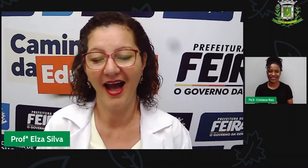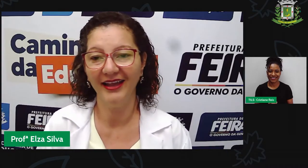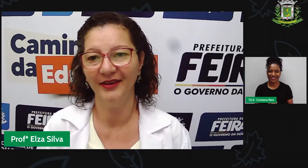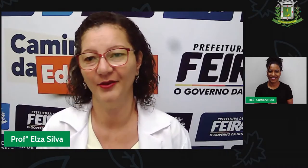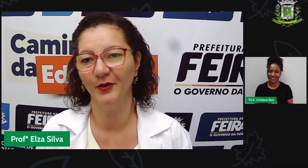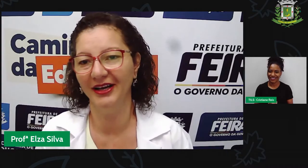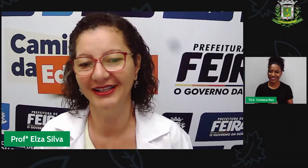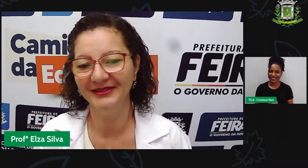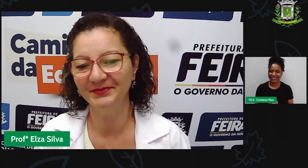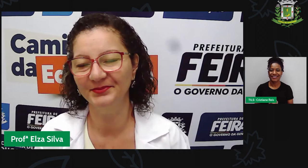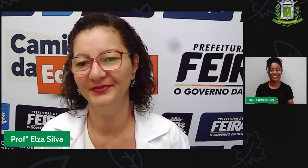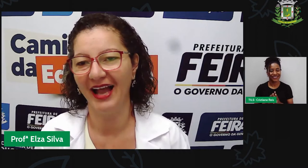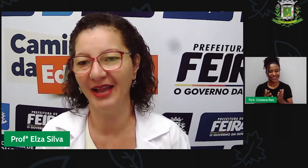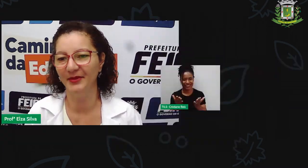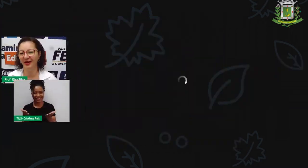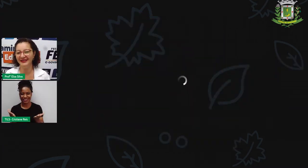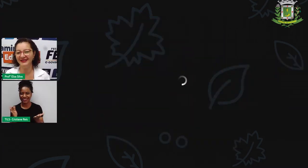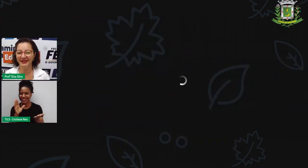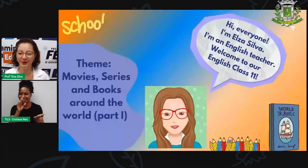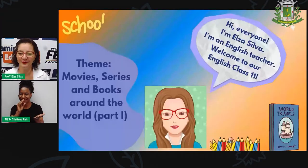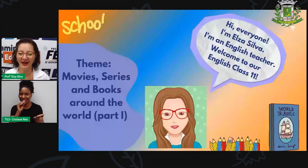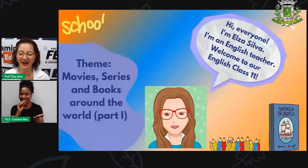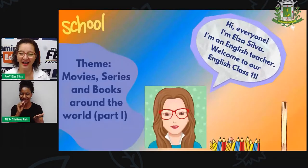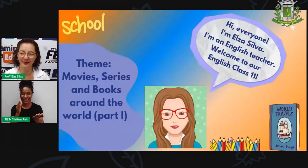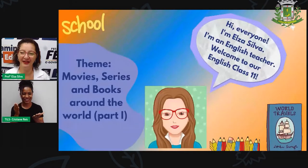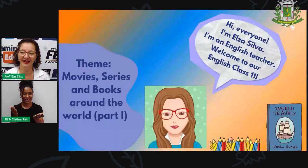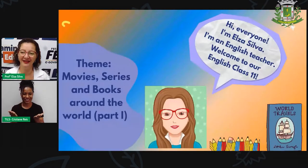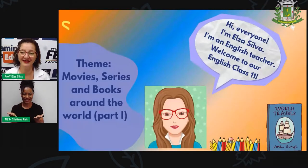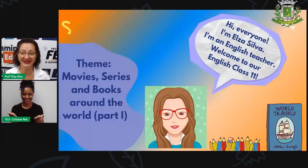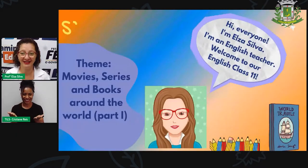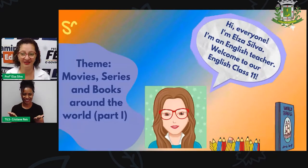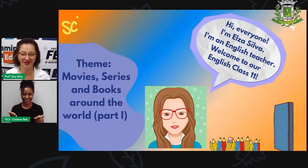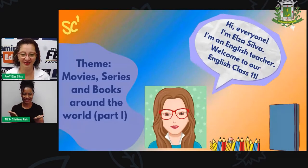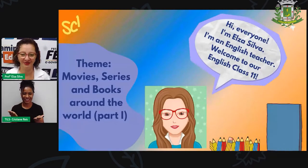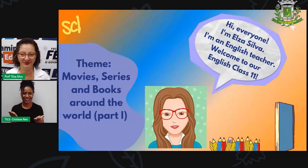Olá, todos. Eu sou Elza Silva. sou